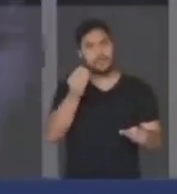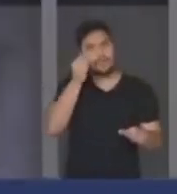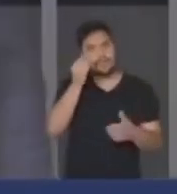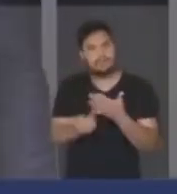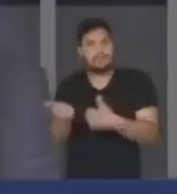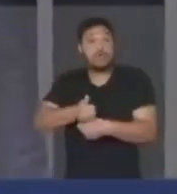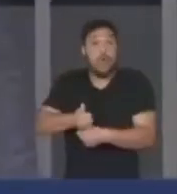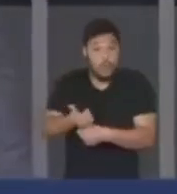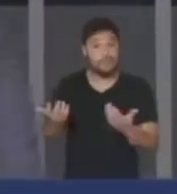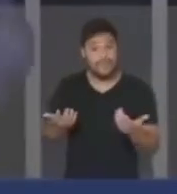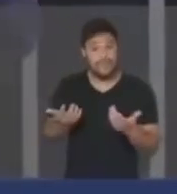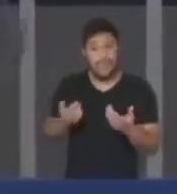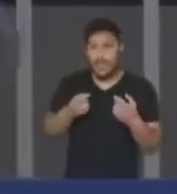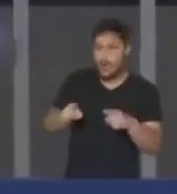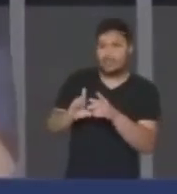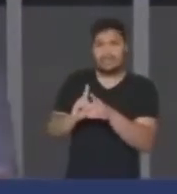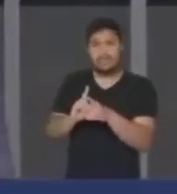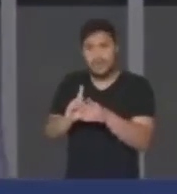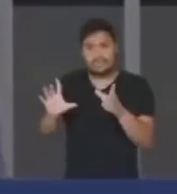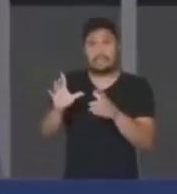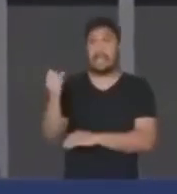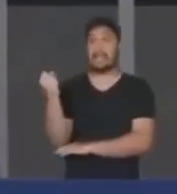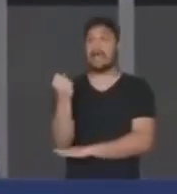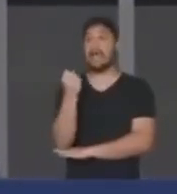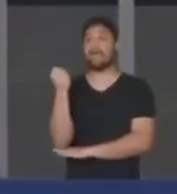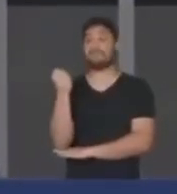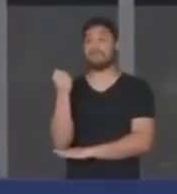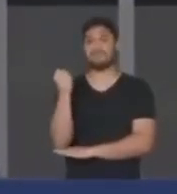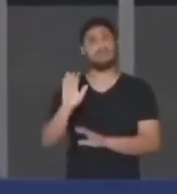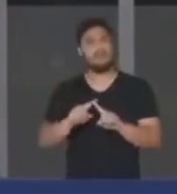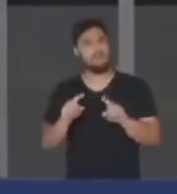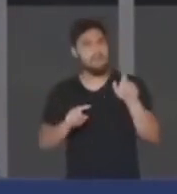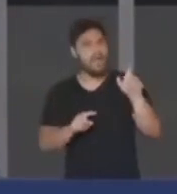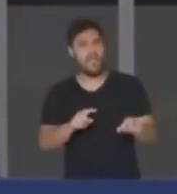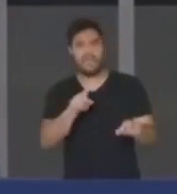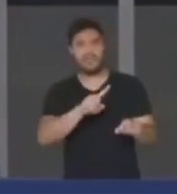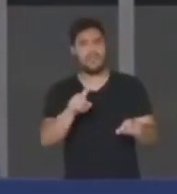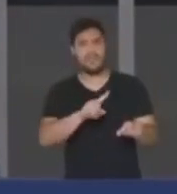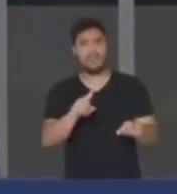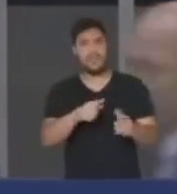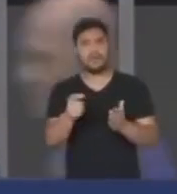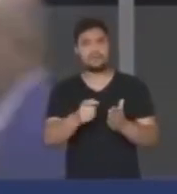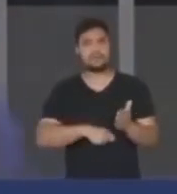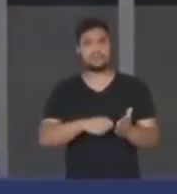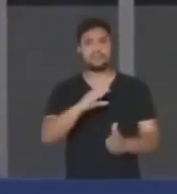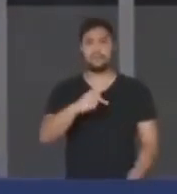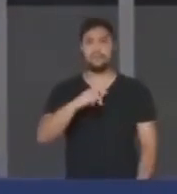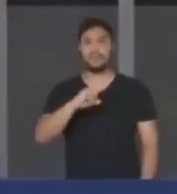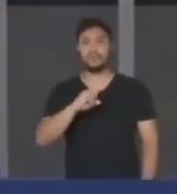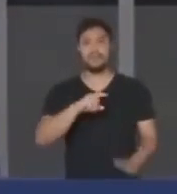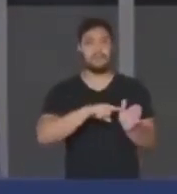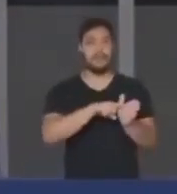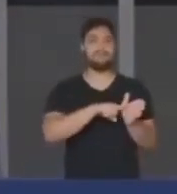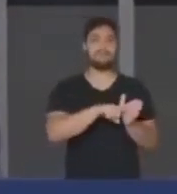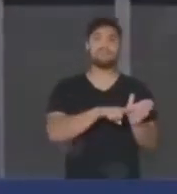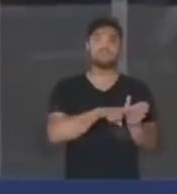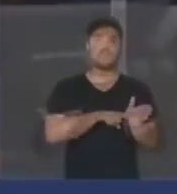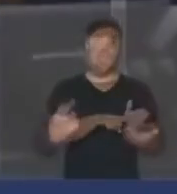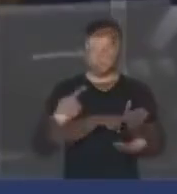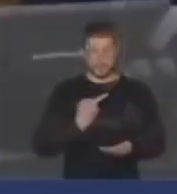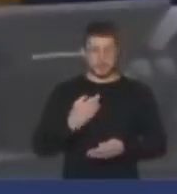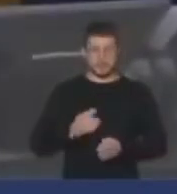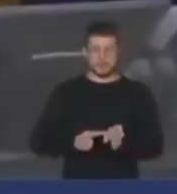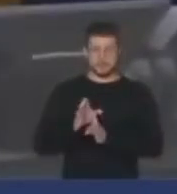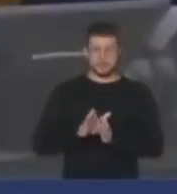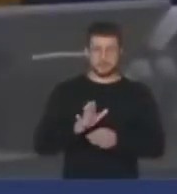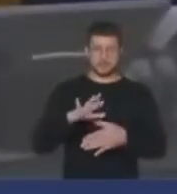golpe, um atentado contra a democracia, algo gravíssimo. Mas ele não assina a CPMI para a gente investigar aqui, Alberto Fraga, esses fatos de 8 de janeiro.